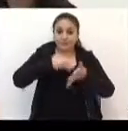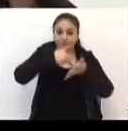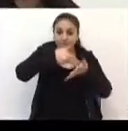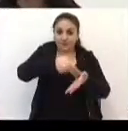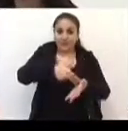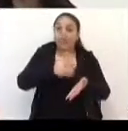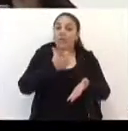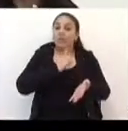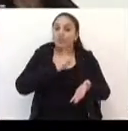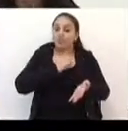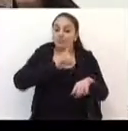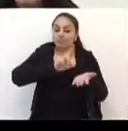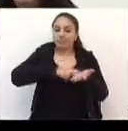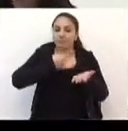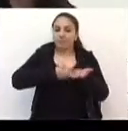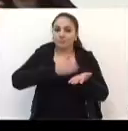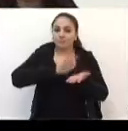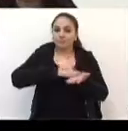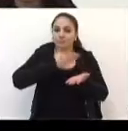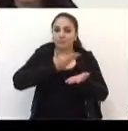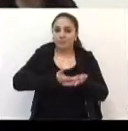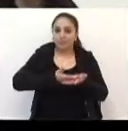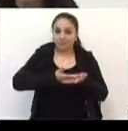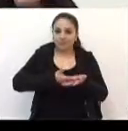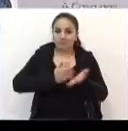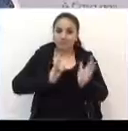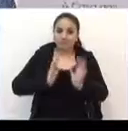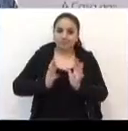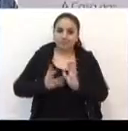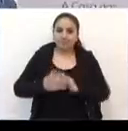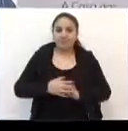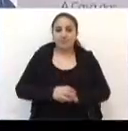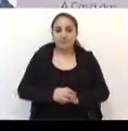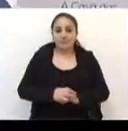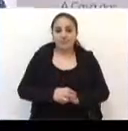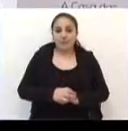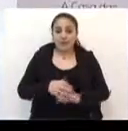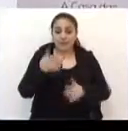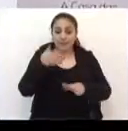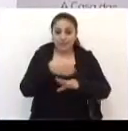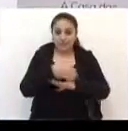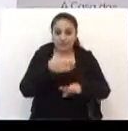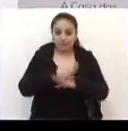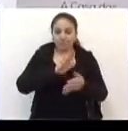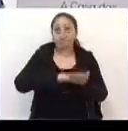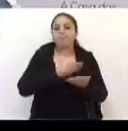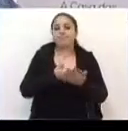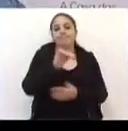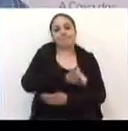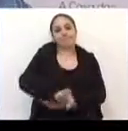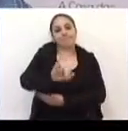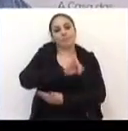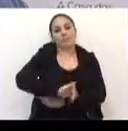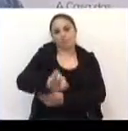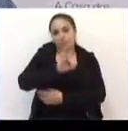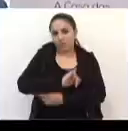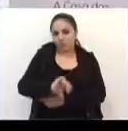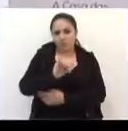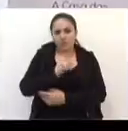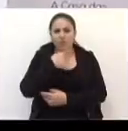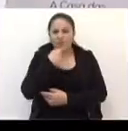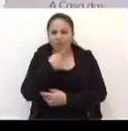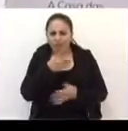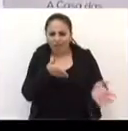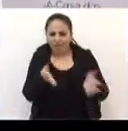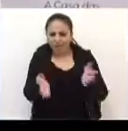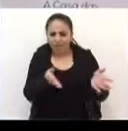expediente contou com a tradução de uma intérprete em Libras. A presença da intérprete, então, ela é fundamental. quando você fala acessibilidade